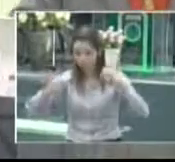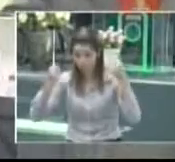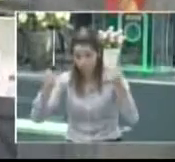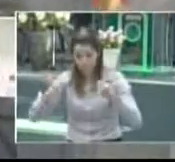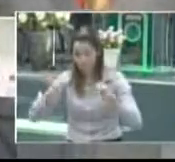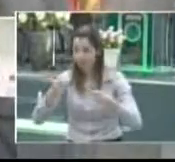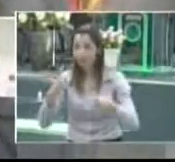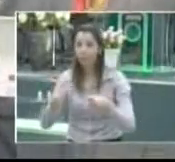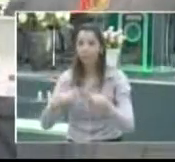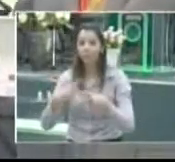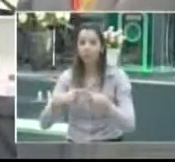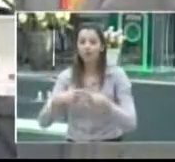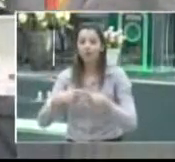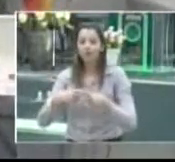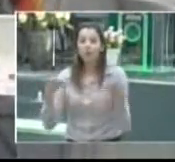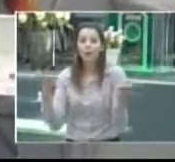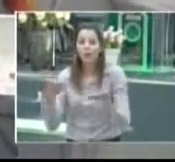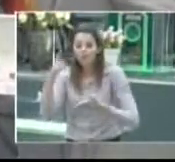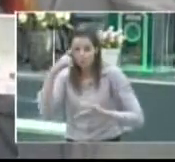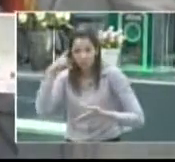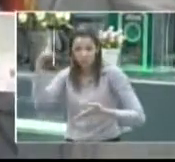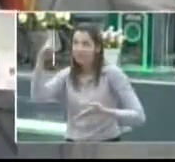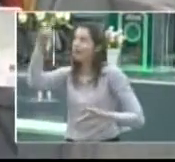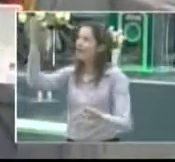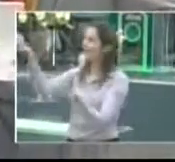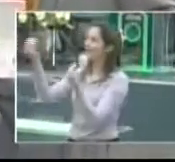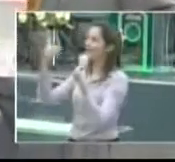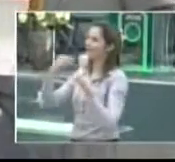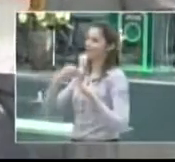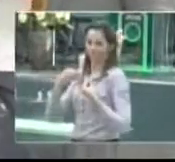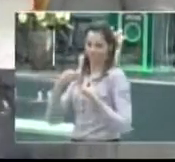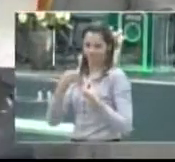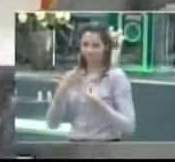porque este foi o dia que Ele nos fez.